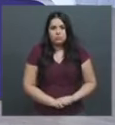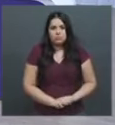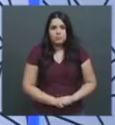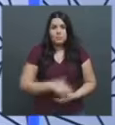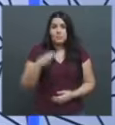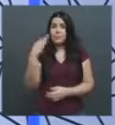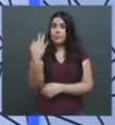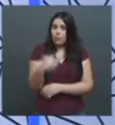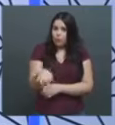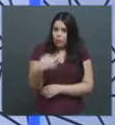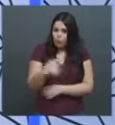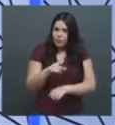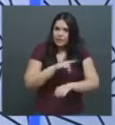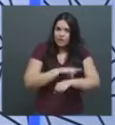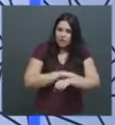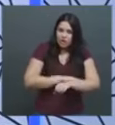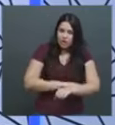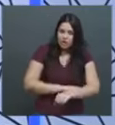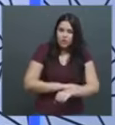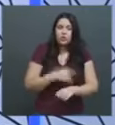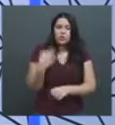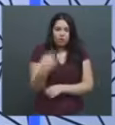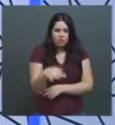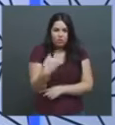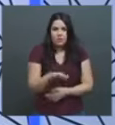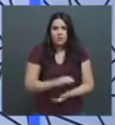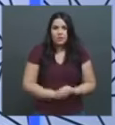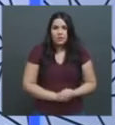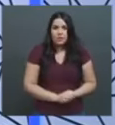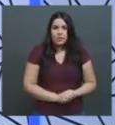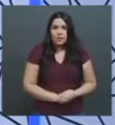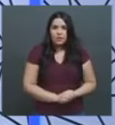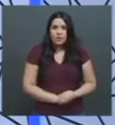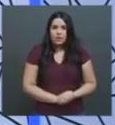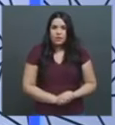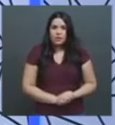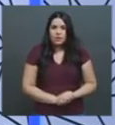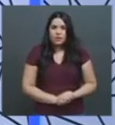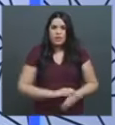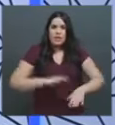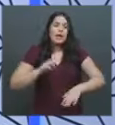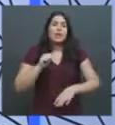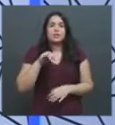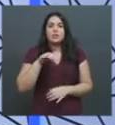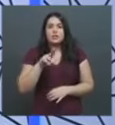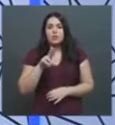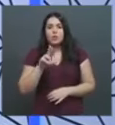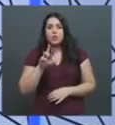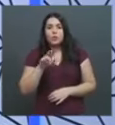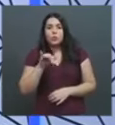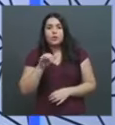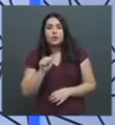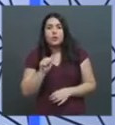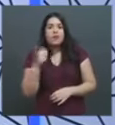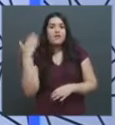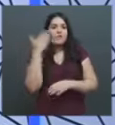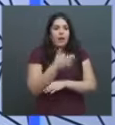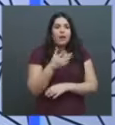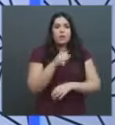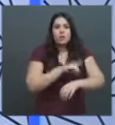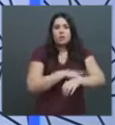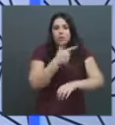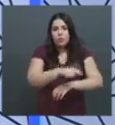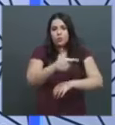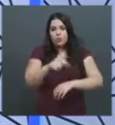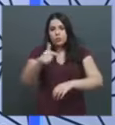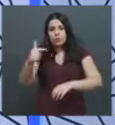Dor para urinar, dor no canal da urina, a polaciúria, que é o aumento de frequência urinária, a